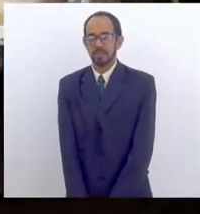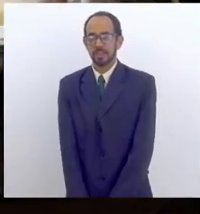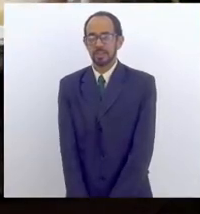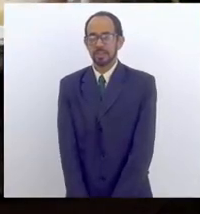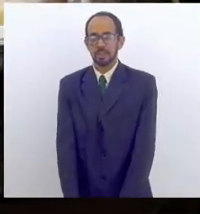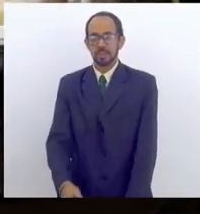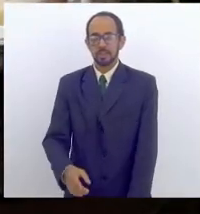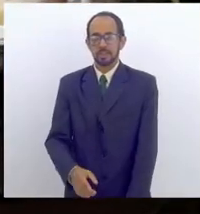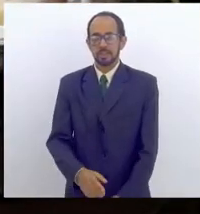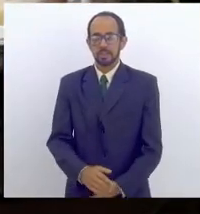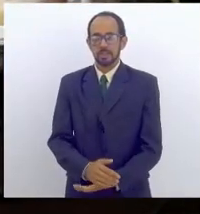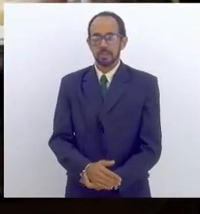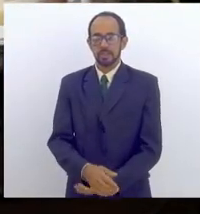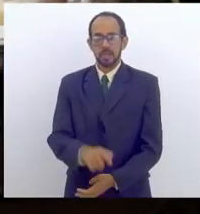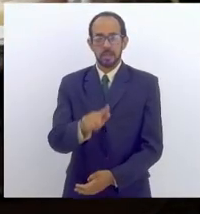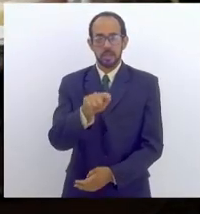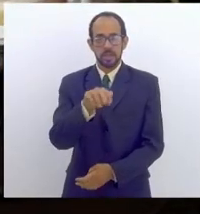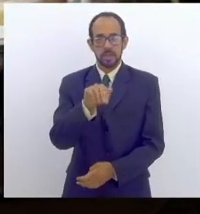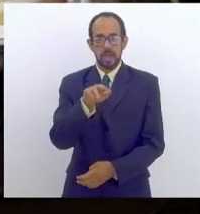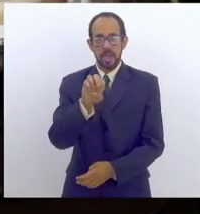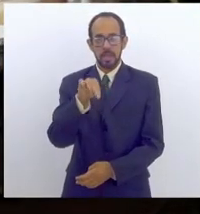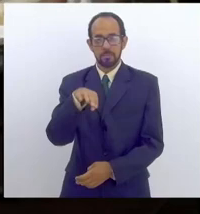Deputado Guilherme Schleder.